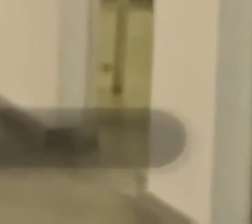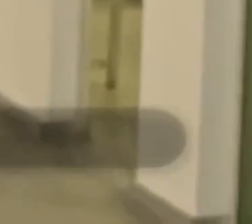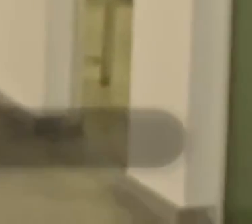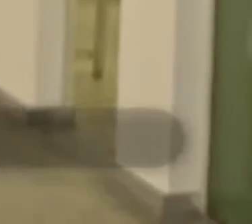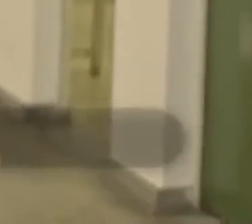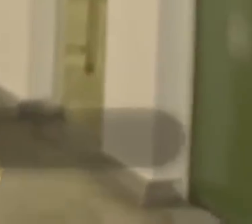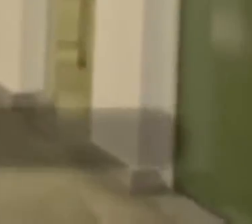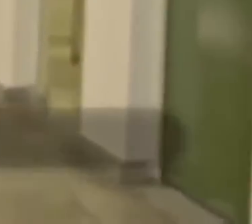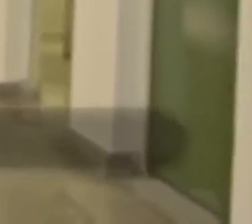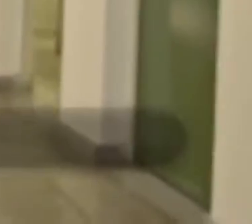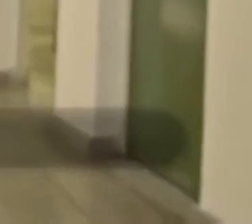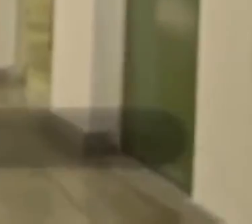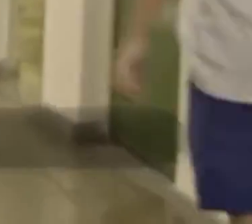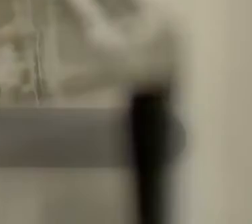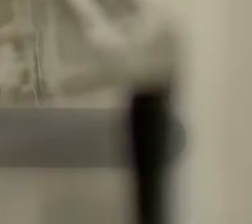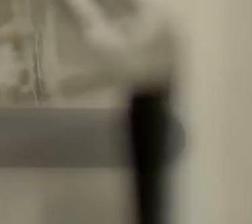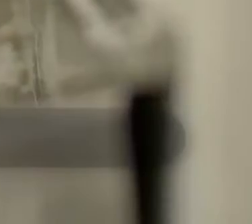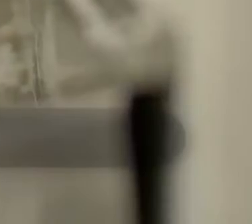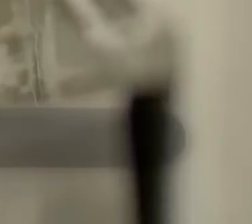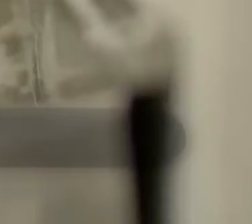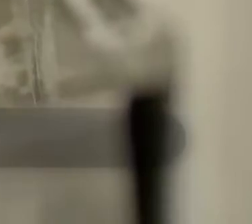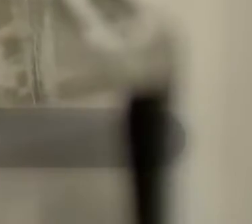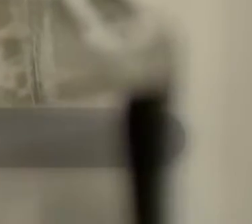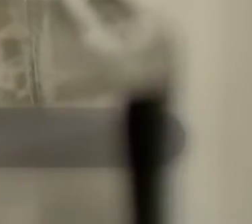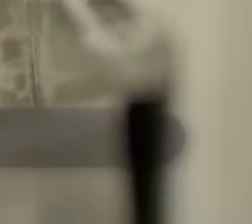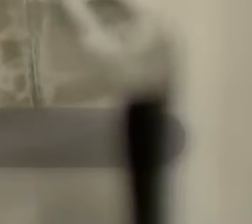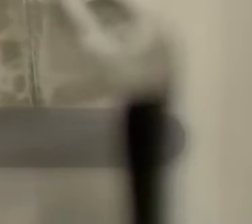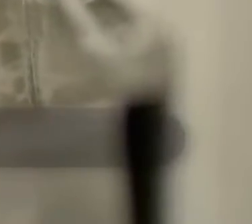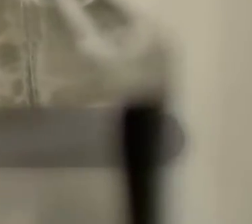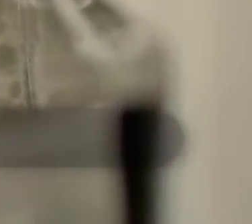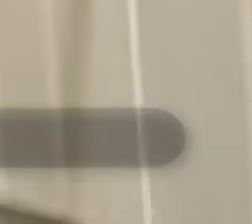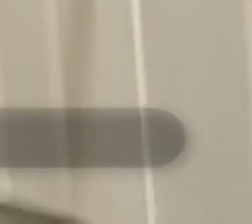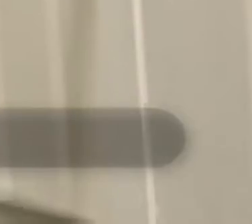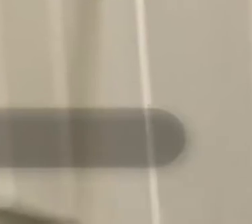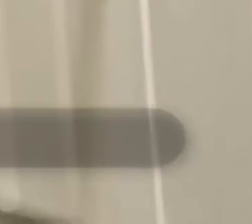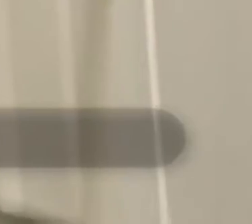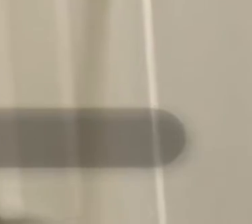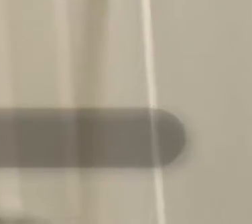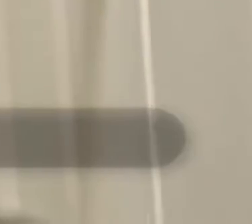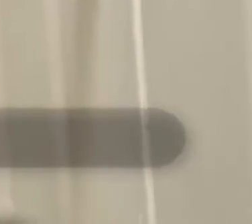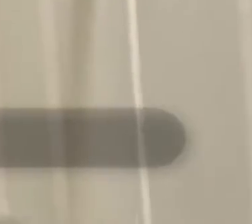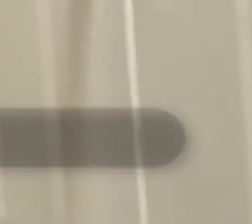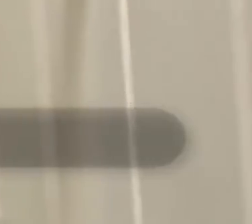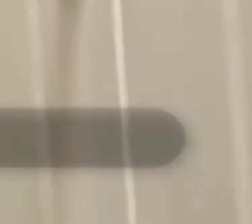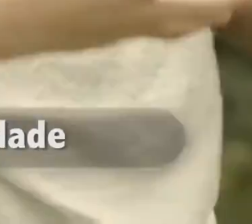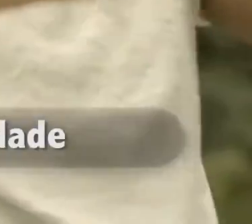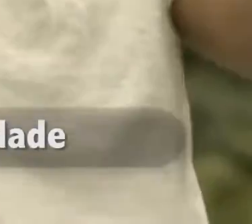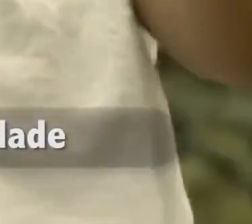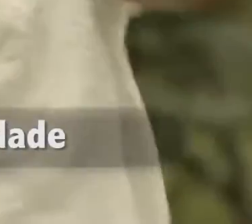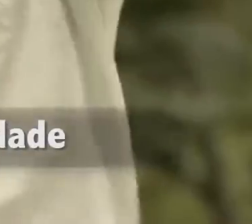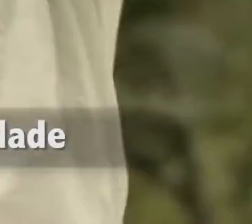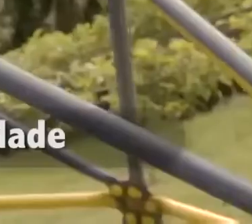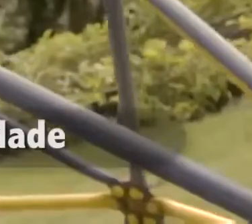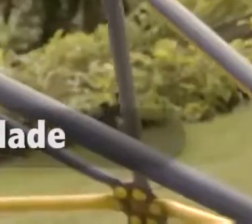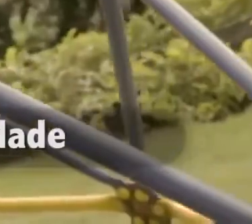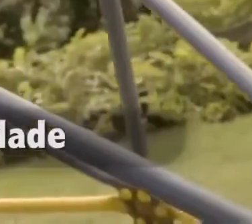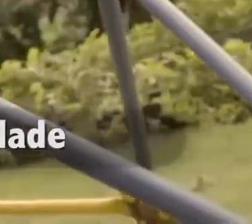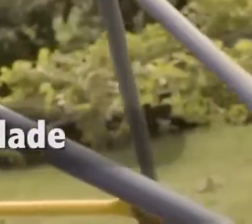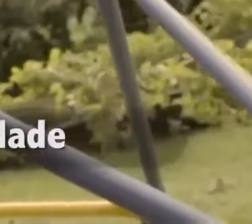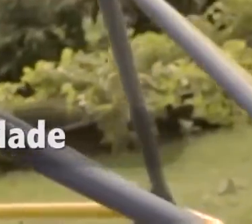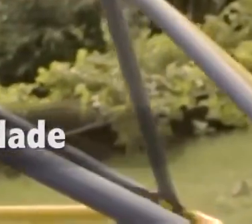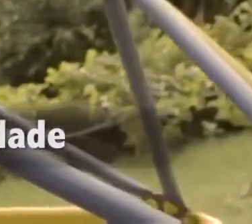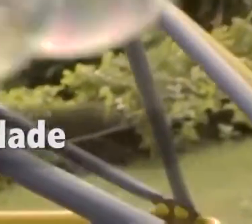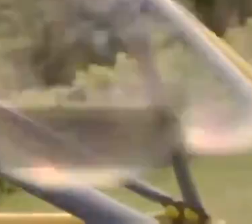portaria que define o padrão de qualidade da para o consumo da população em todo o país pra que tanta população